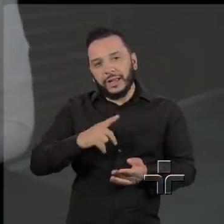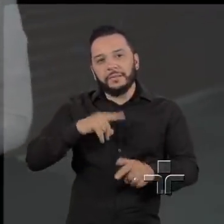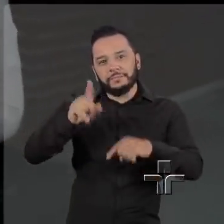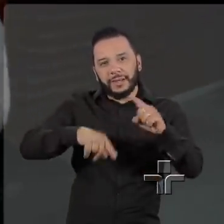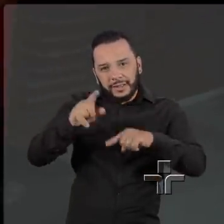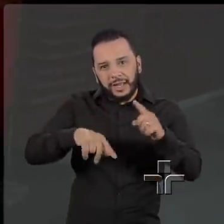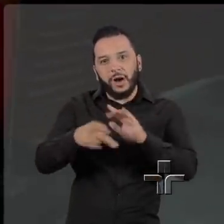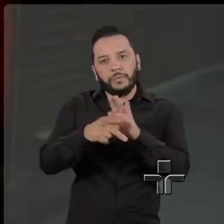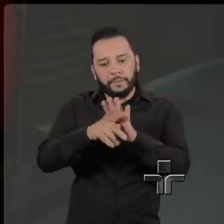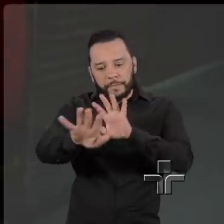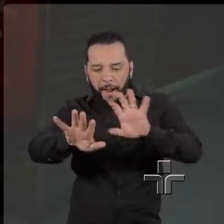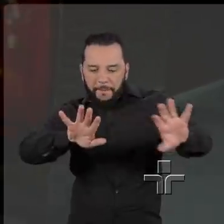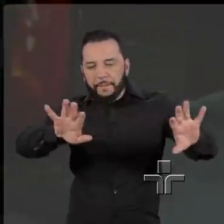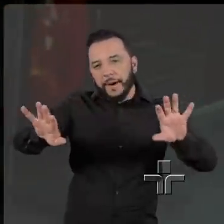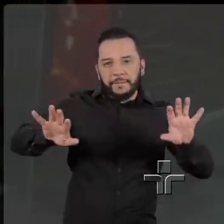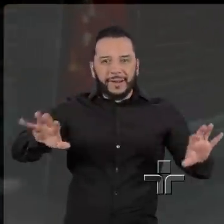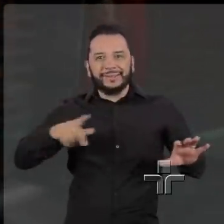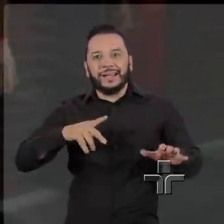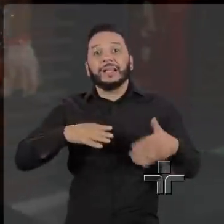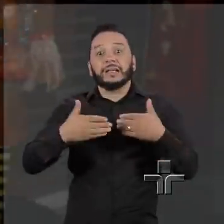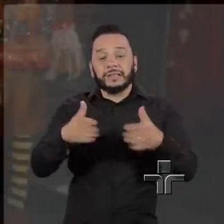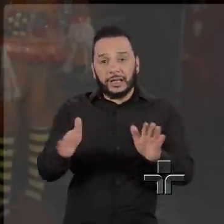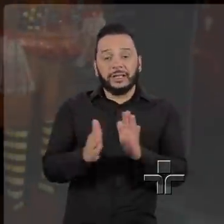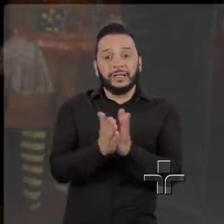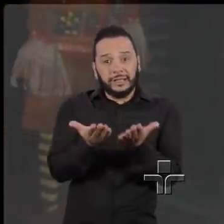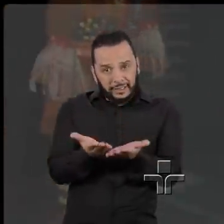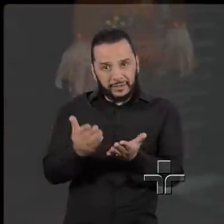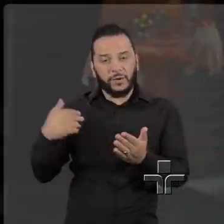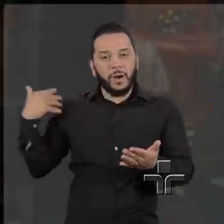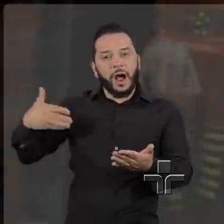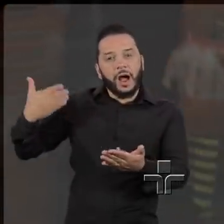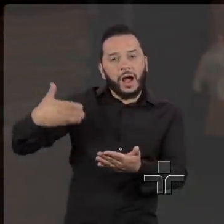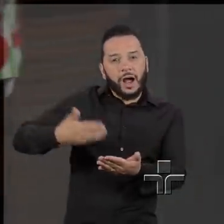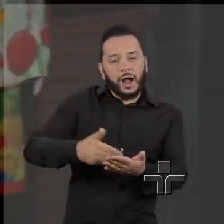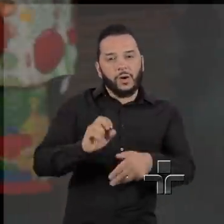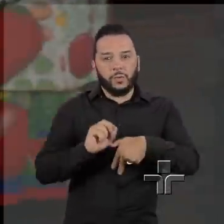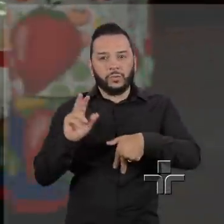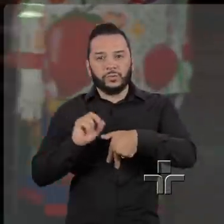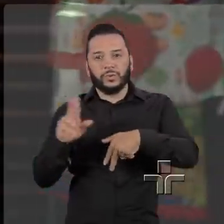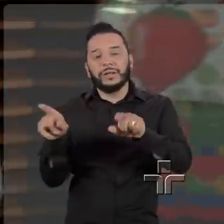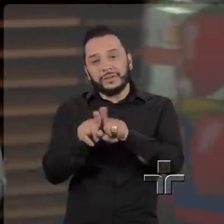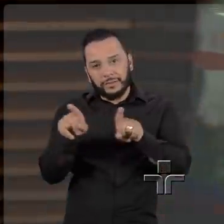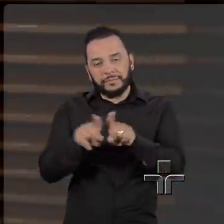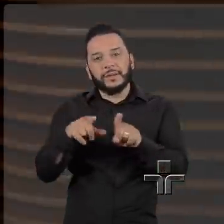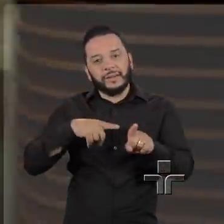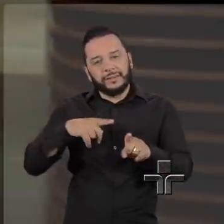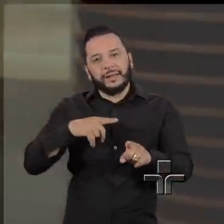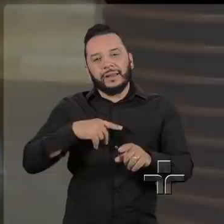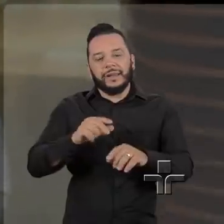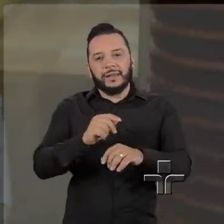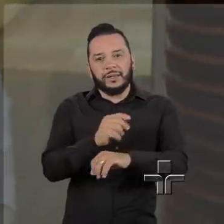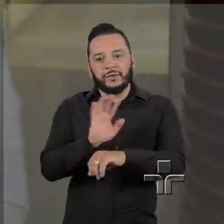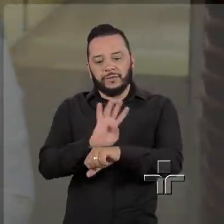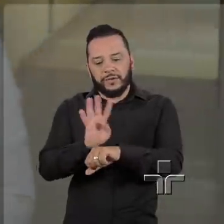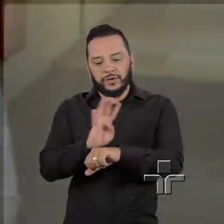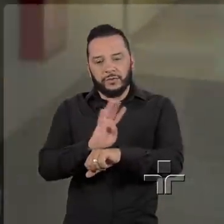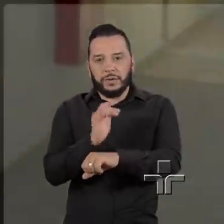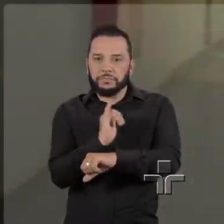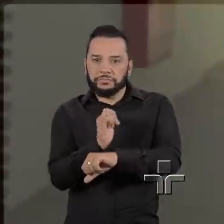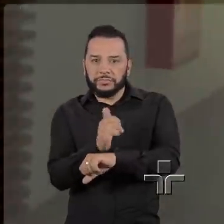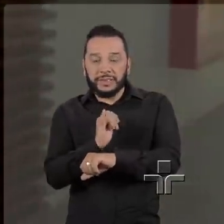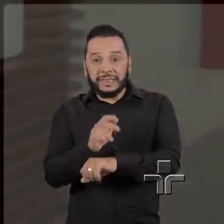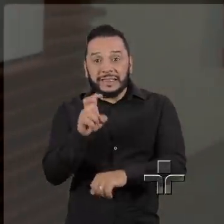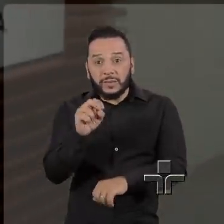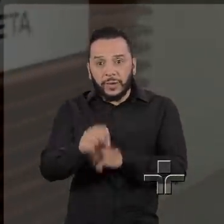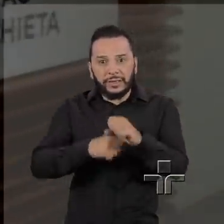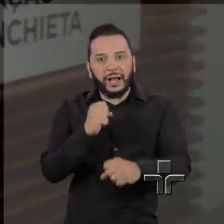nosso acervo. Serão lançados um livro com a trajetória da emissora e uma série de documentários mostrando 5 décadas